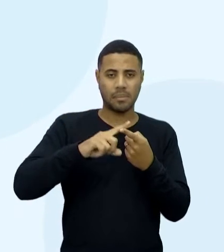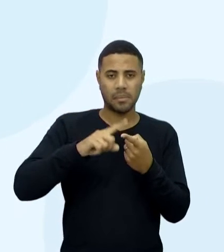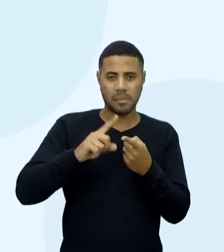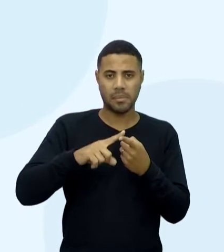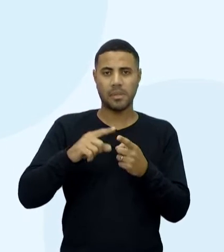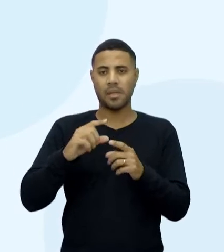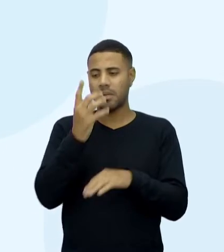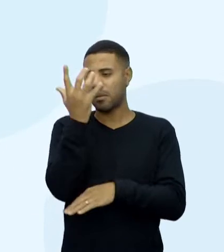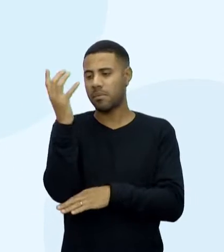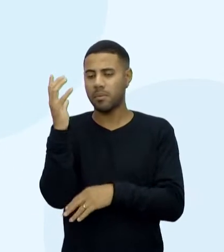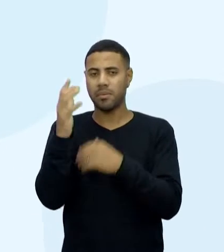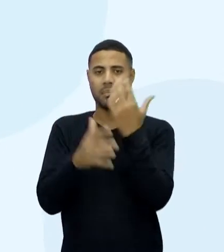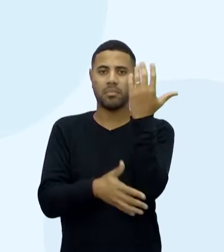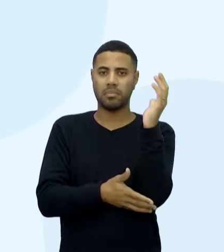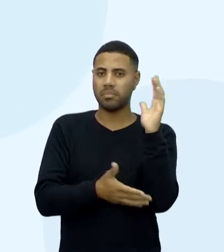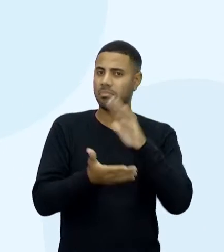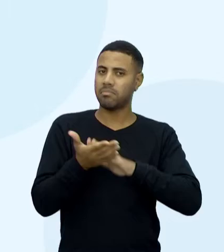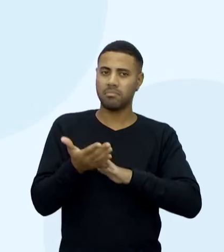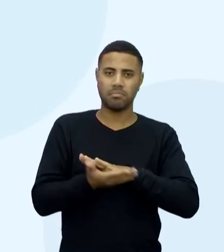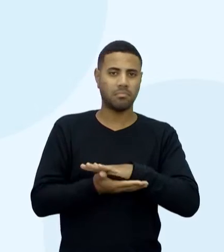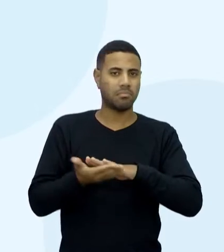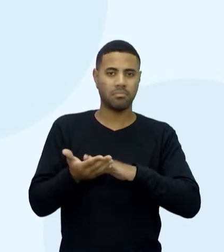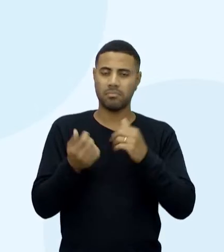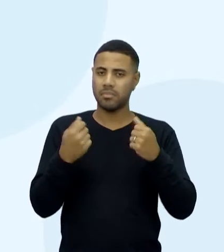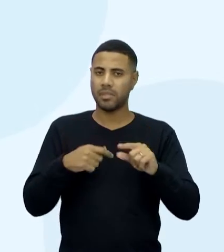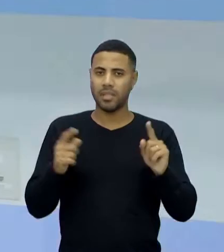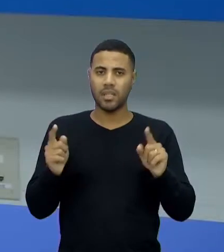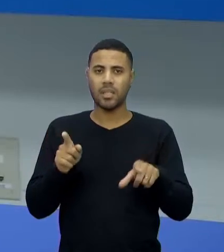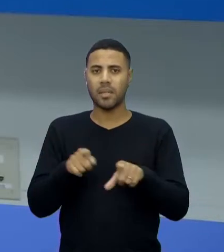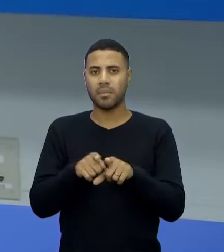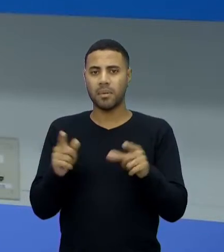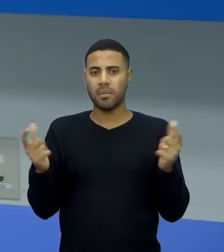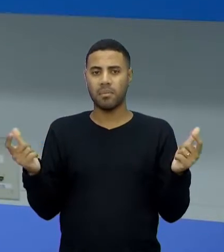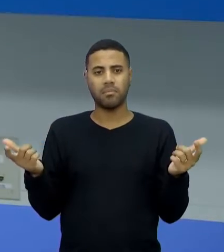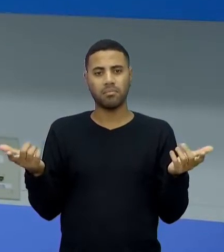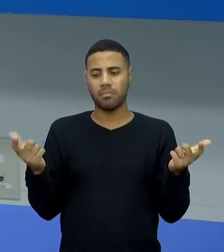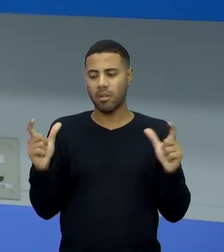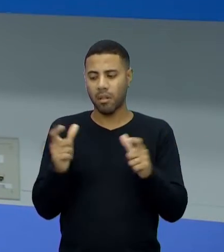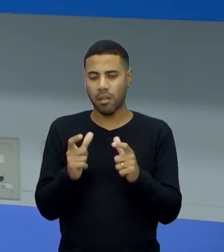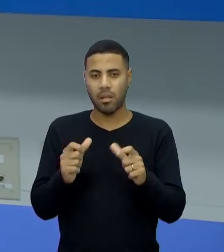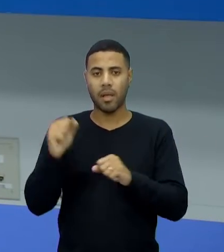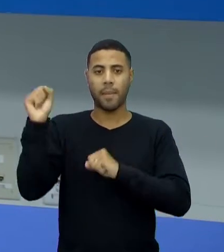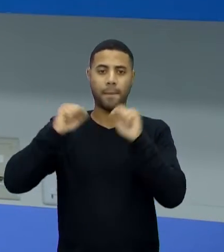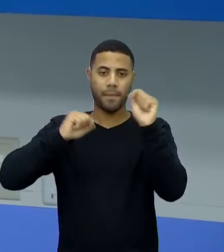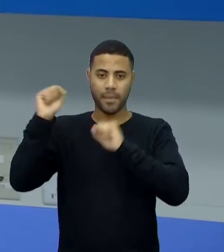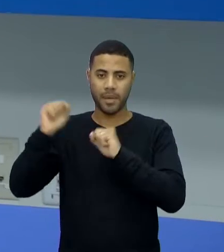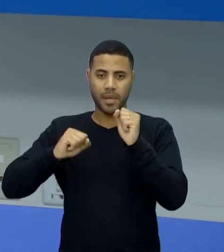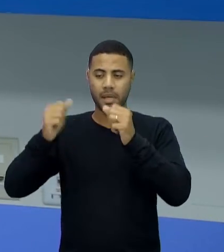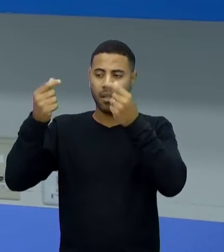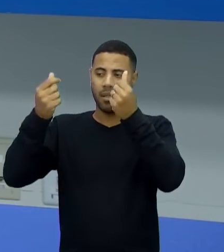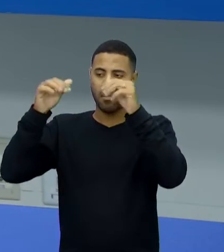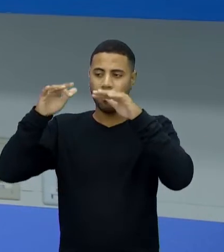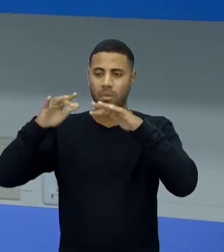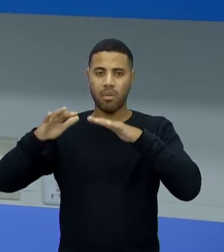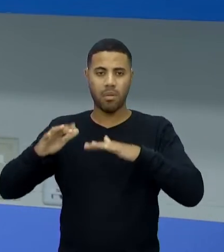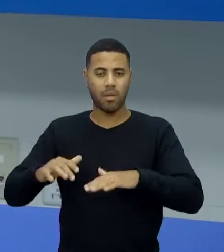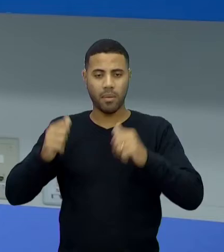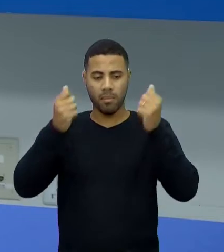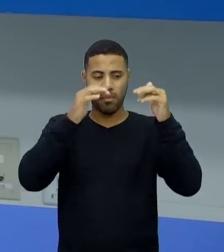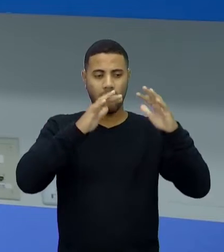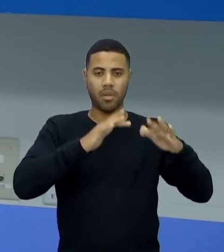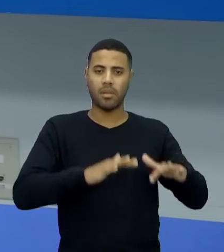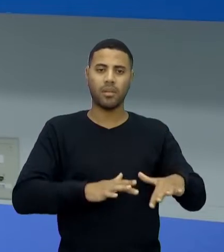ambiente não precisamos nos preocupar com o grau de degradação que as indústrias e as atividades humanas de forma